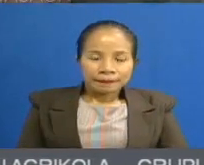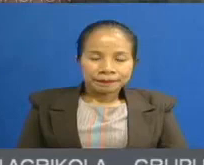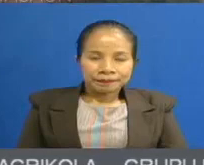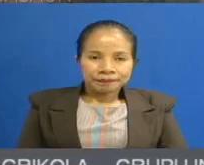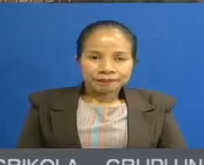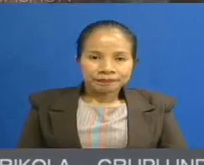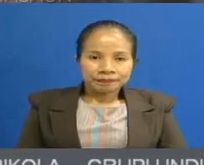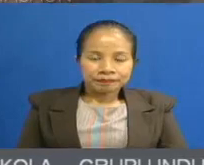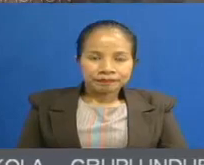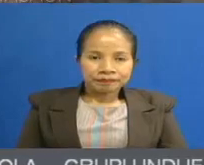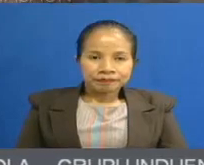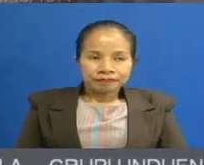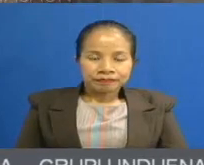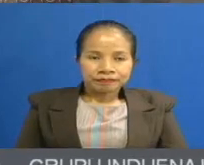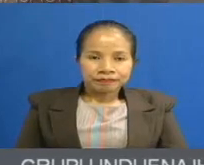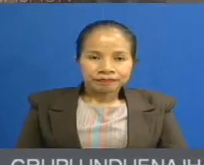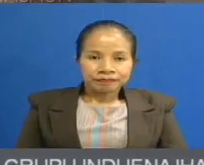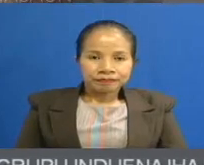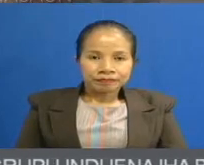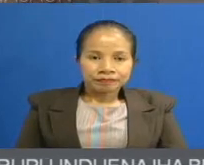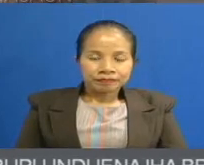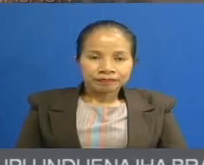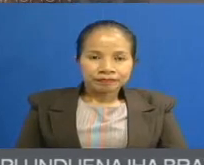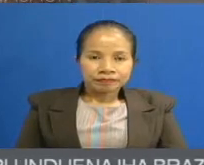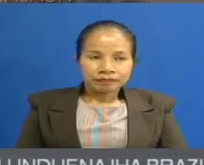Kita lihat mai musina.